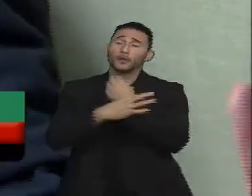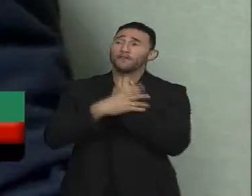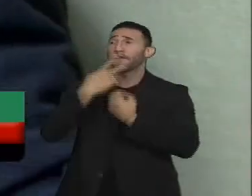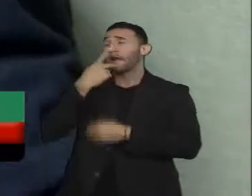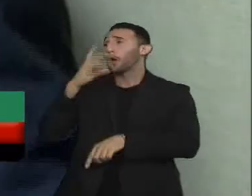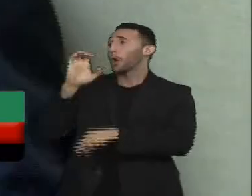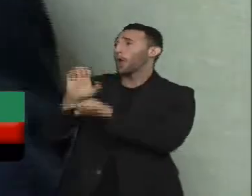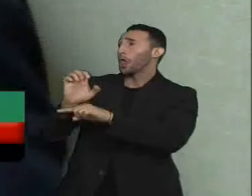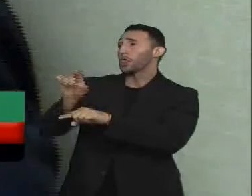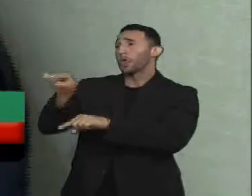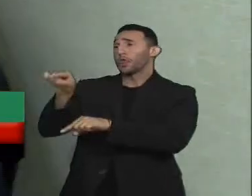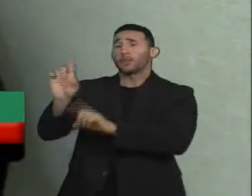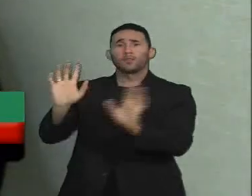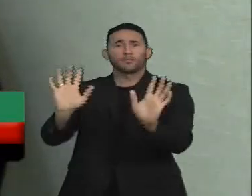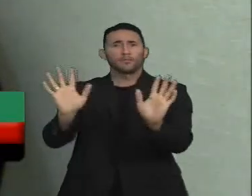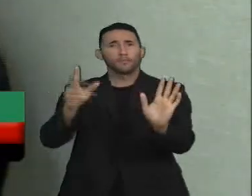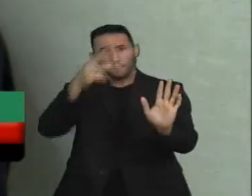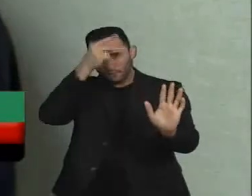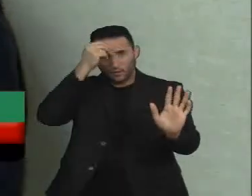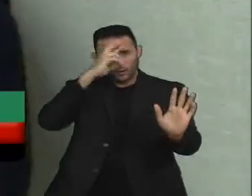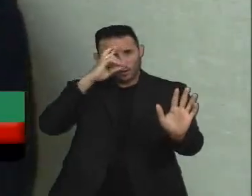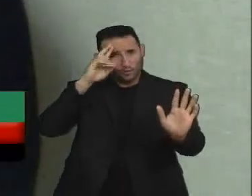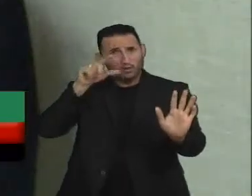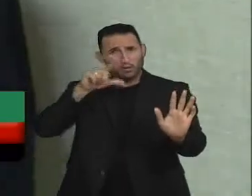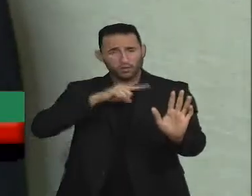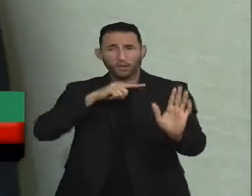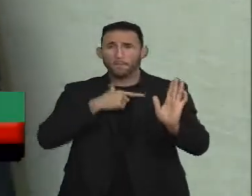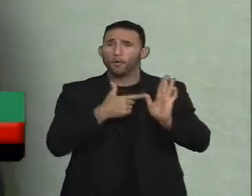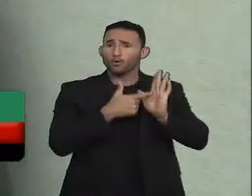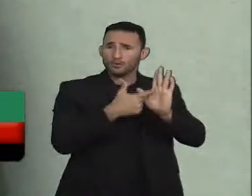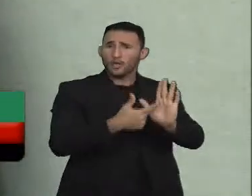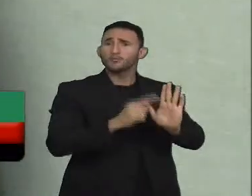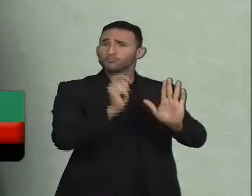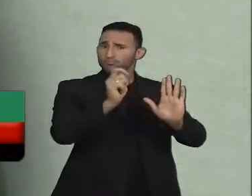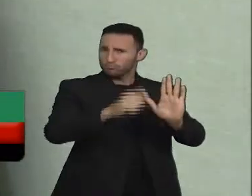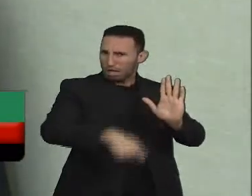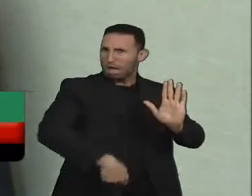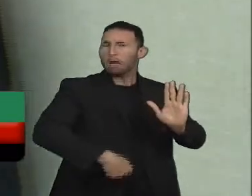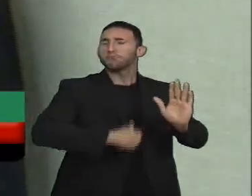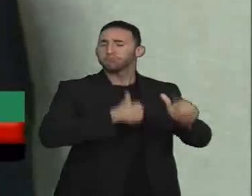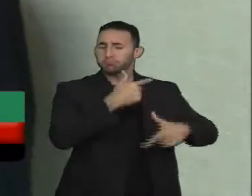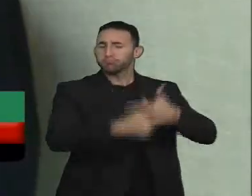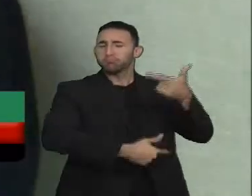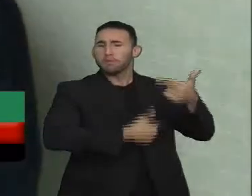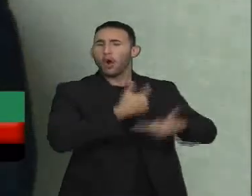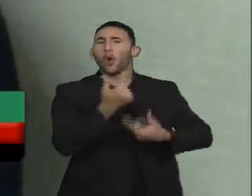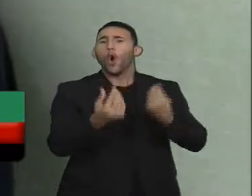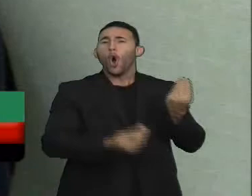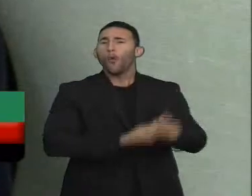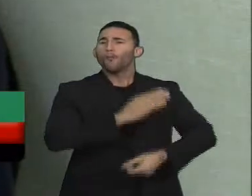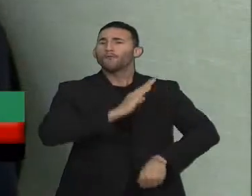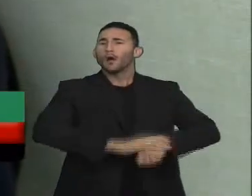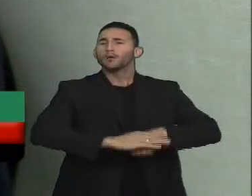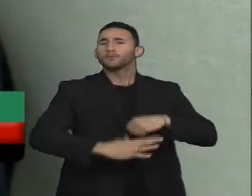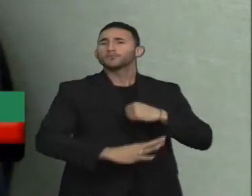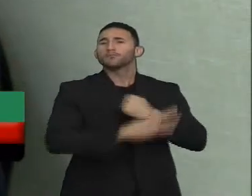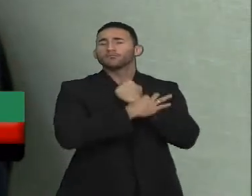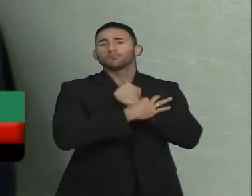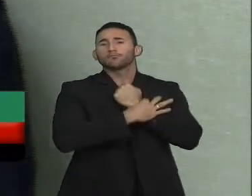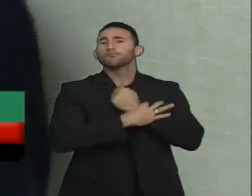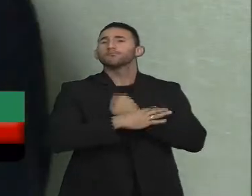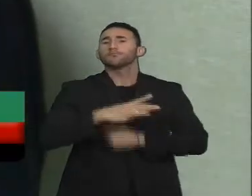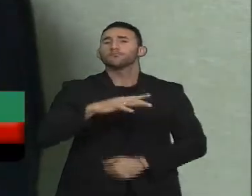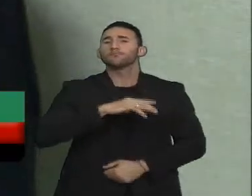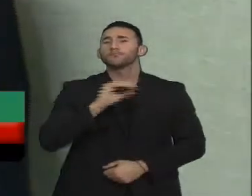estadual. Não é, não. E o prefeito Rogério Lins tem mostrado muito bem, presidente, como se faz segurança no município da cidade de